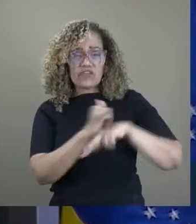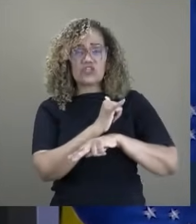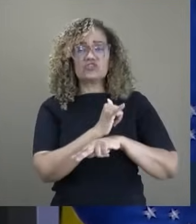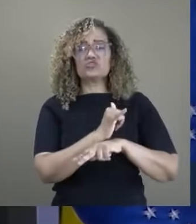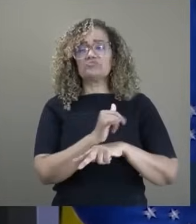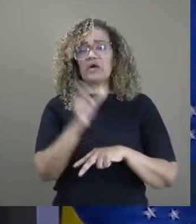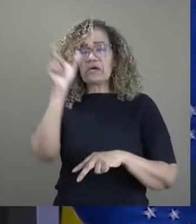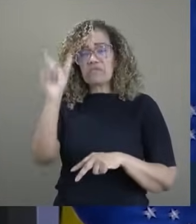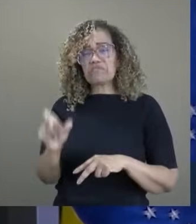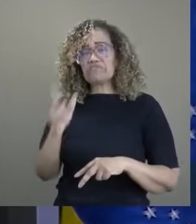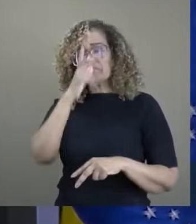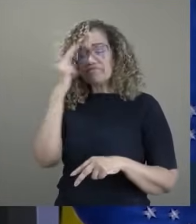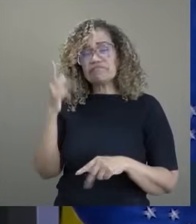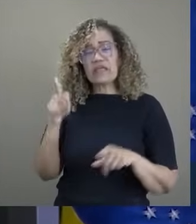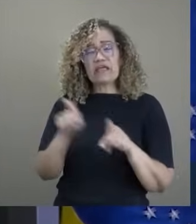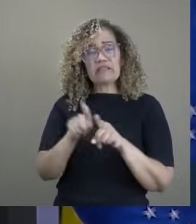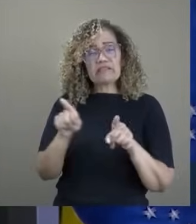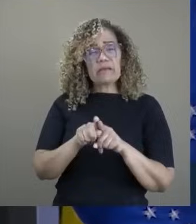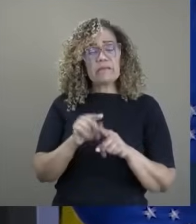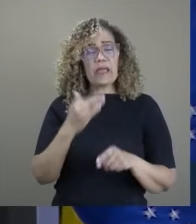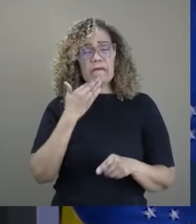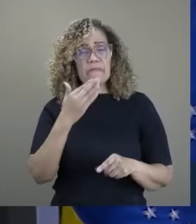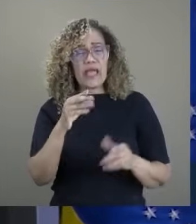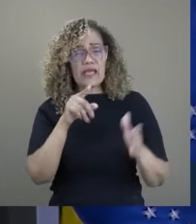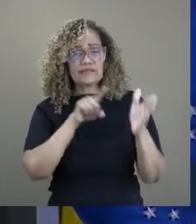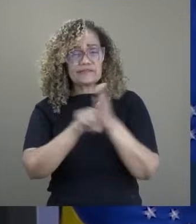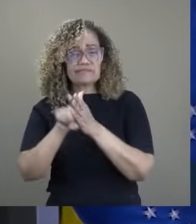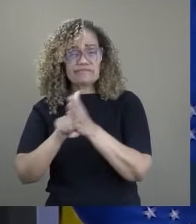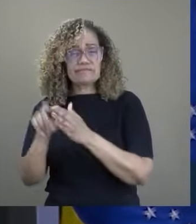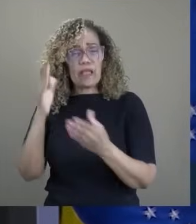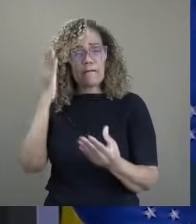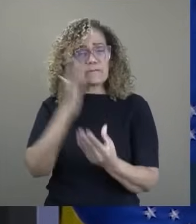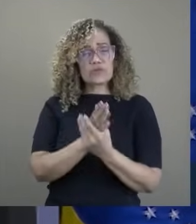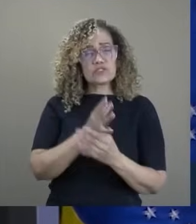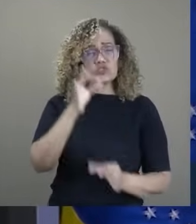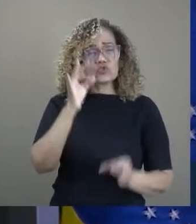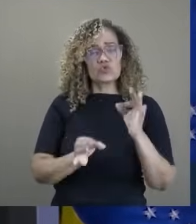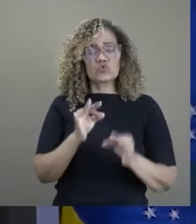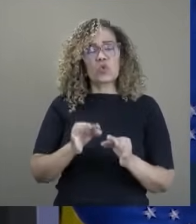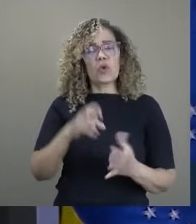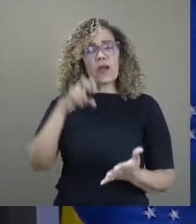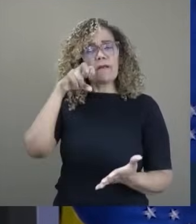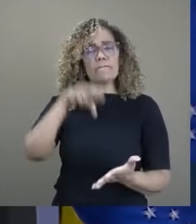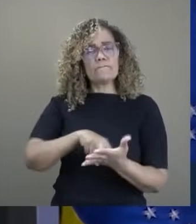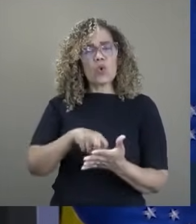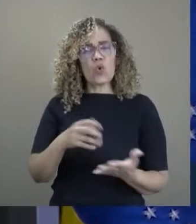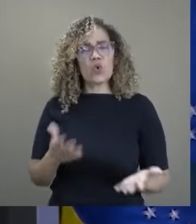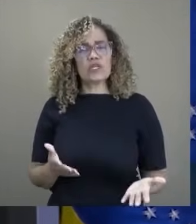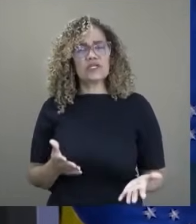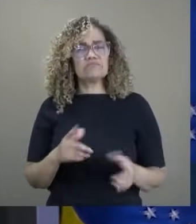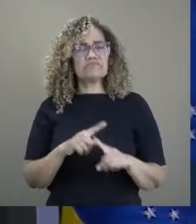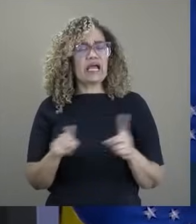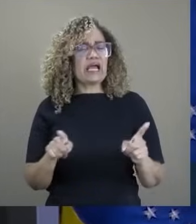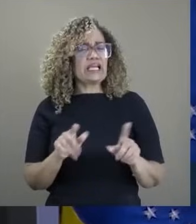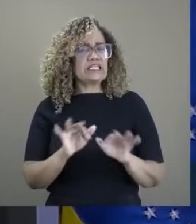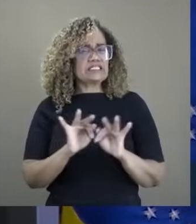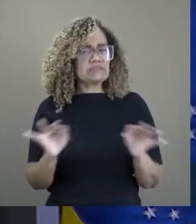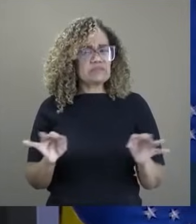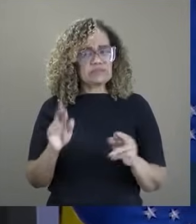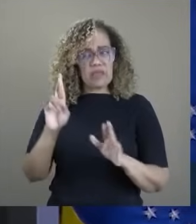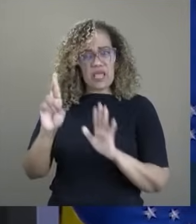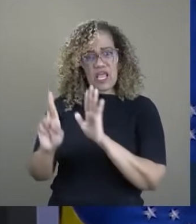autônoma investiga indicia processo julga e pune Ele simplesmente é o relator